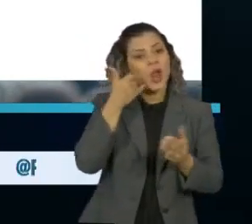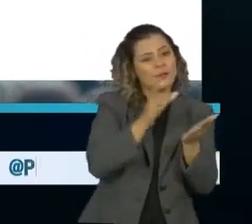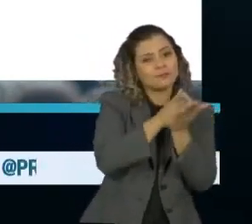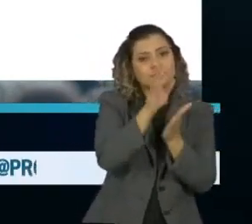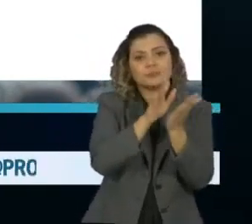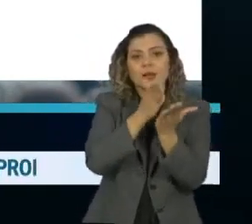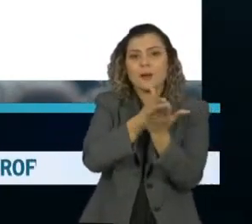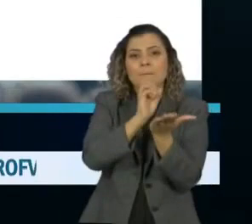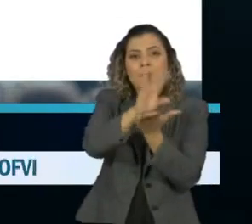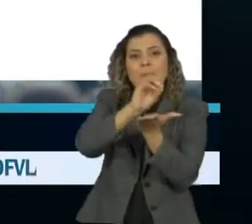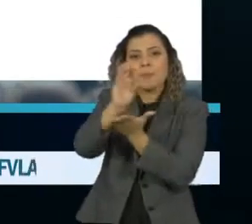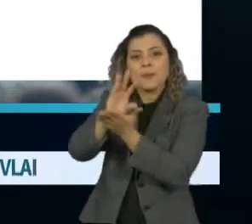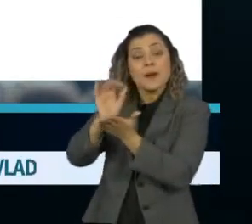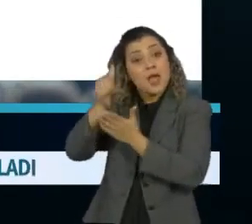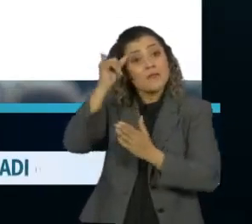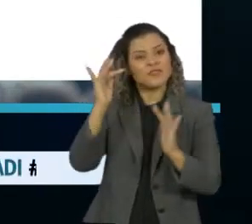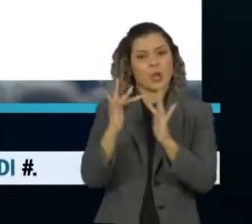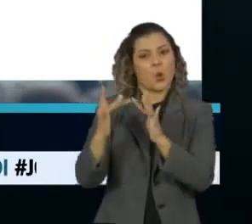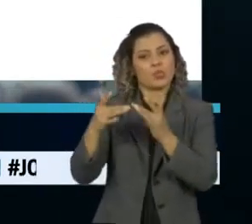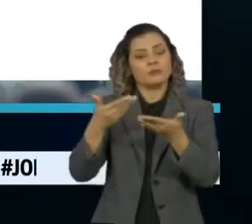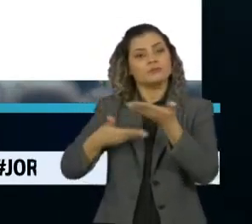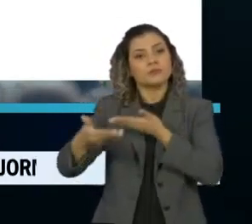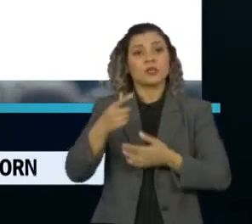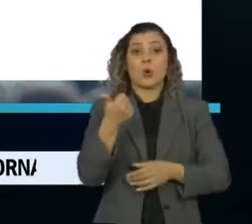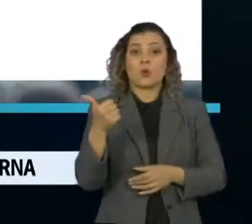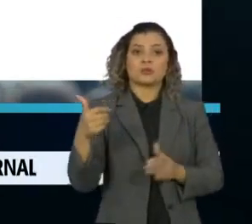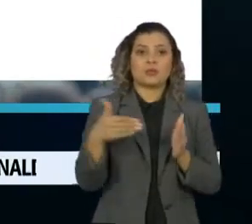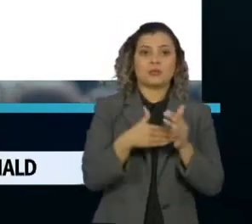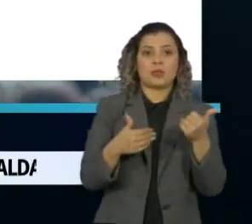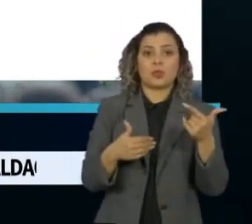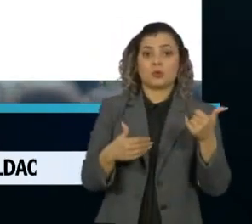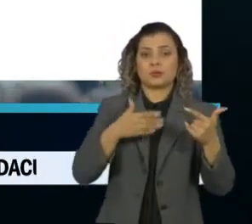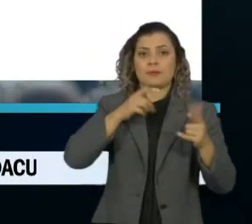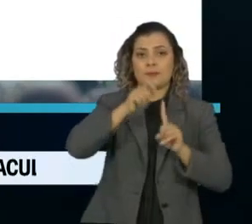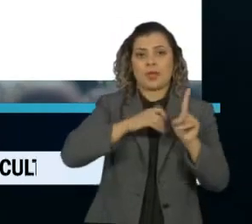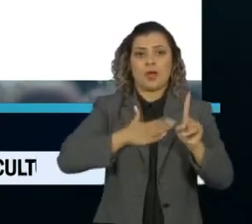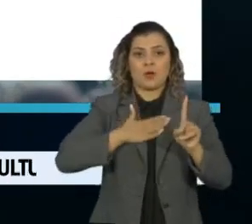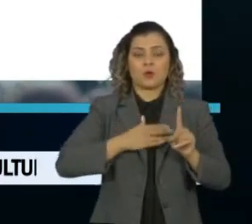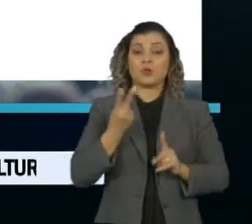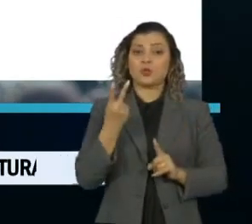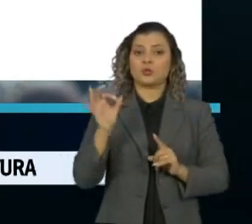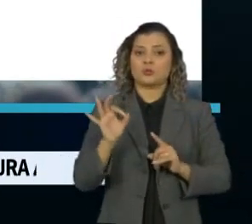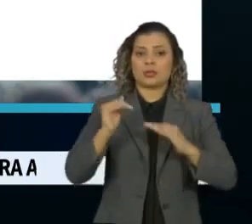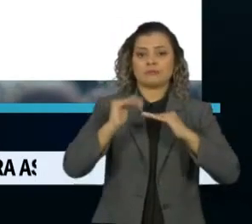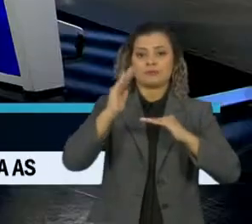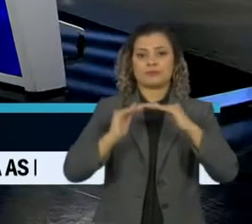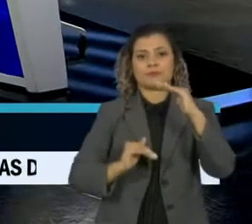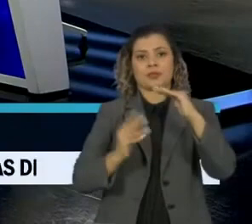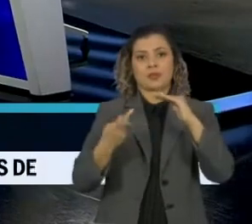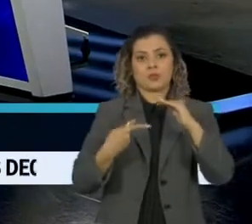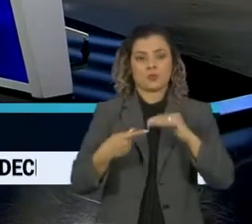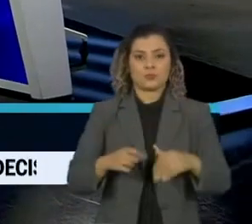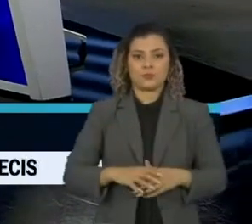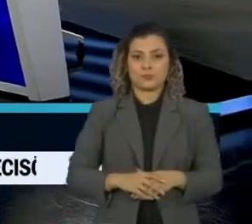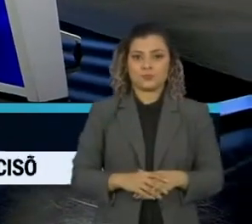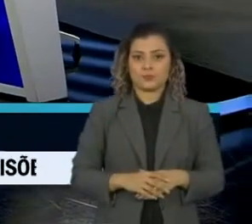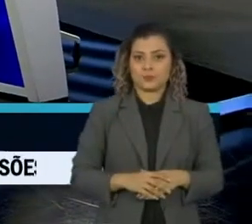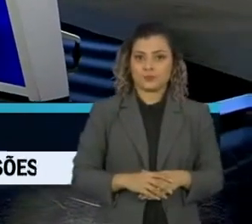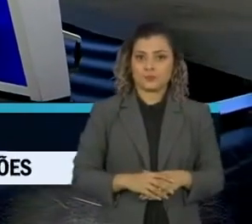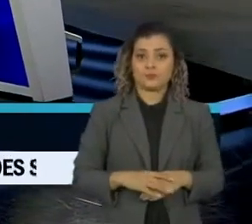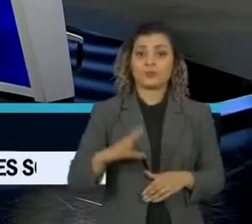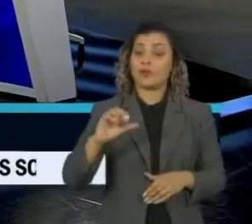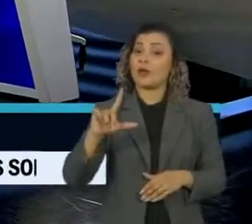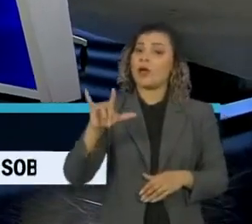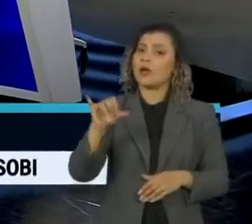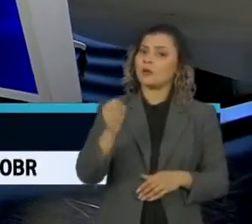evitar contato nos dias 11 e 12 de agosto. A margem de erro é de 2 pontos percentuais. Doutor Carlos,